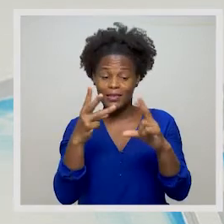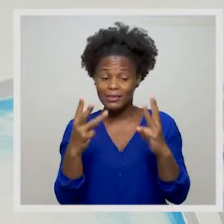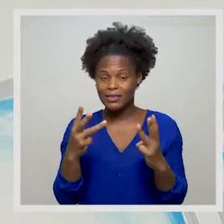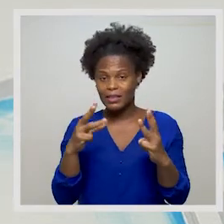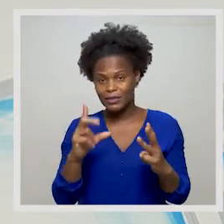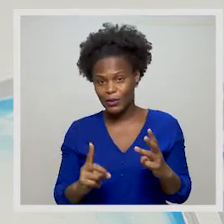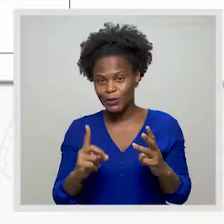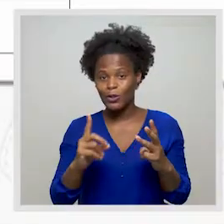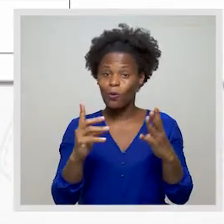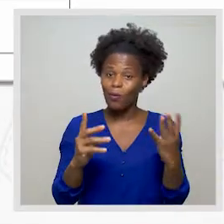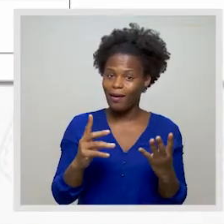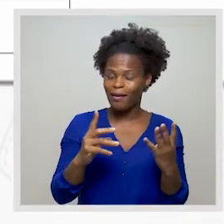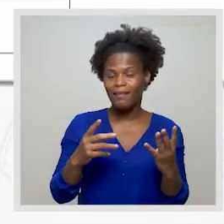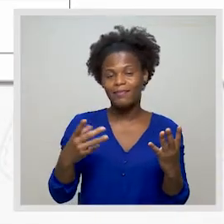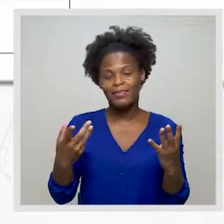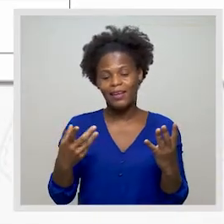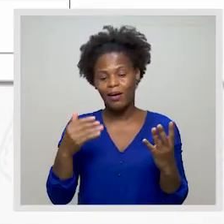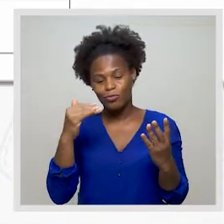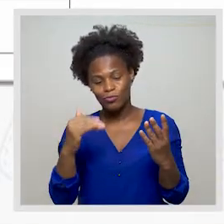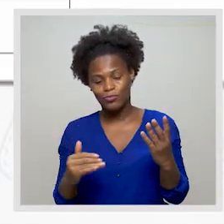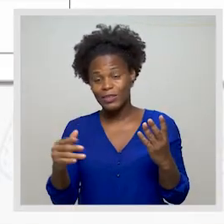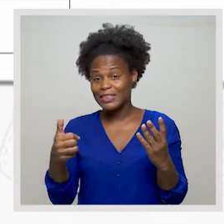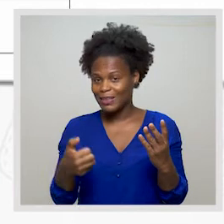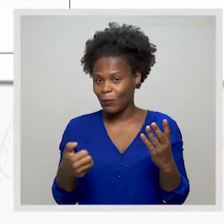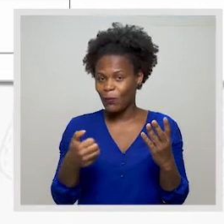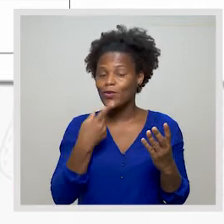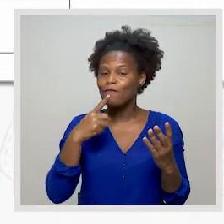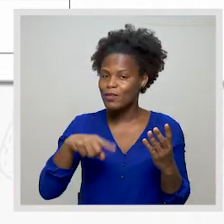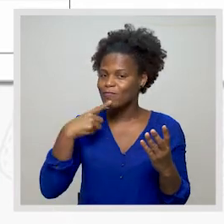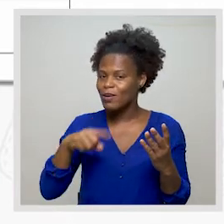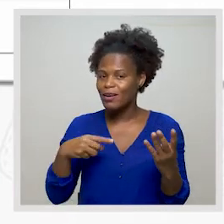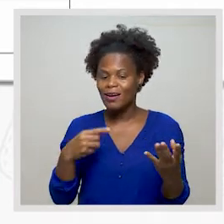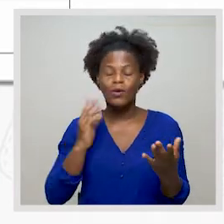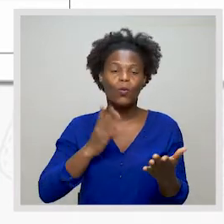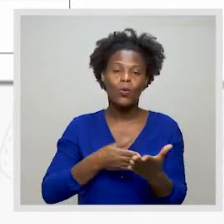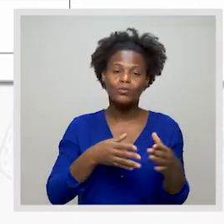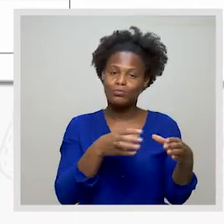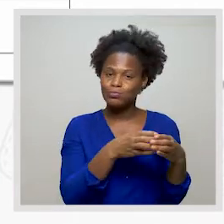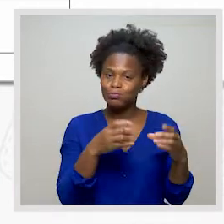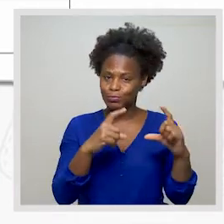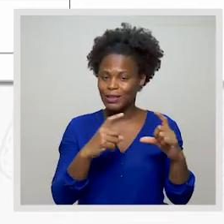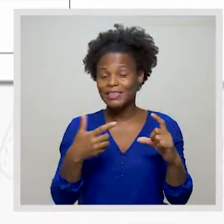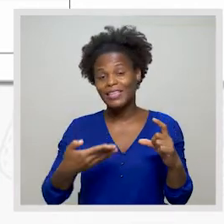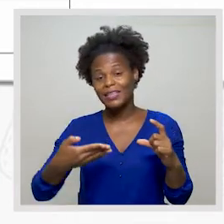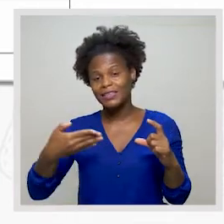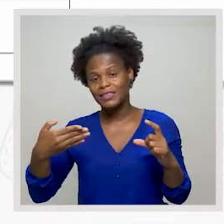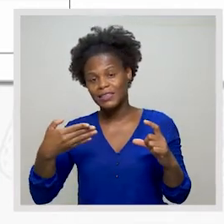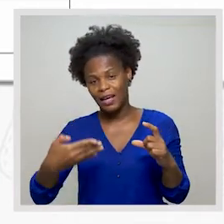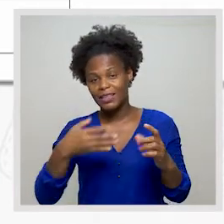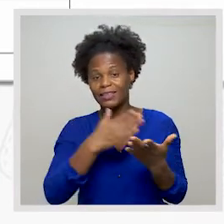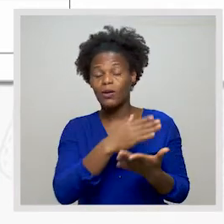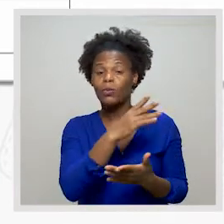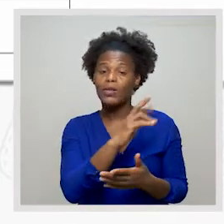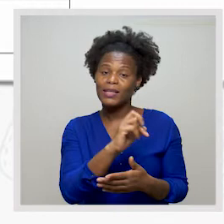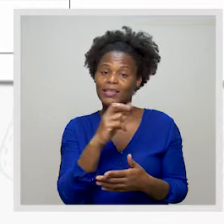terceira classe 6, quarta classe, a sua frequência é 5, a última classe, 77